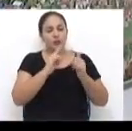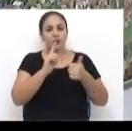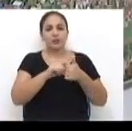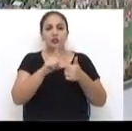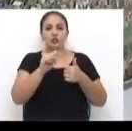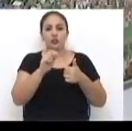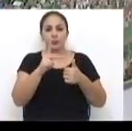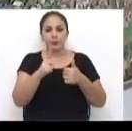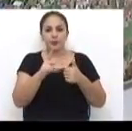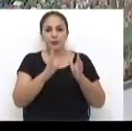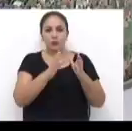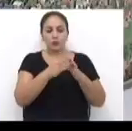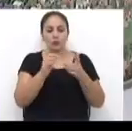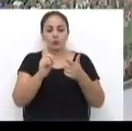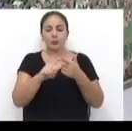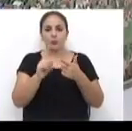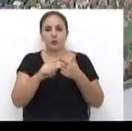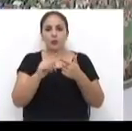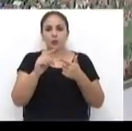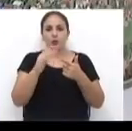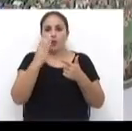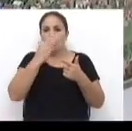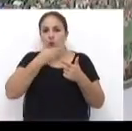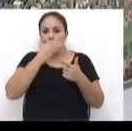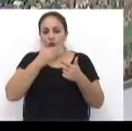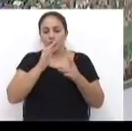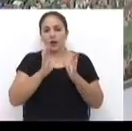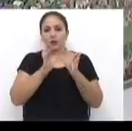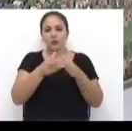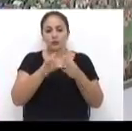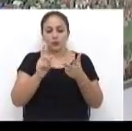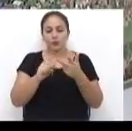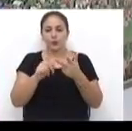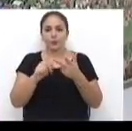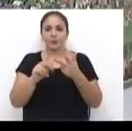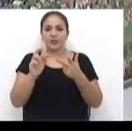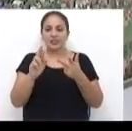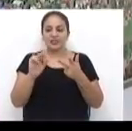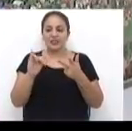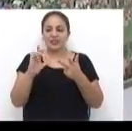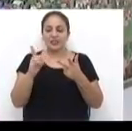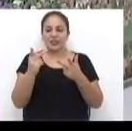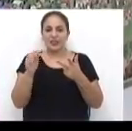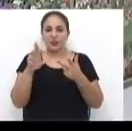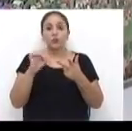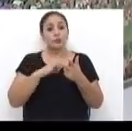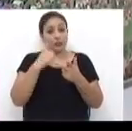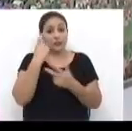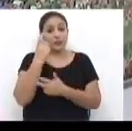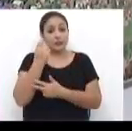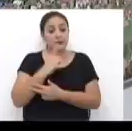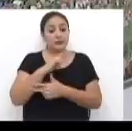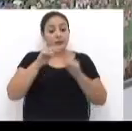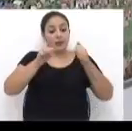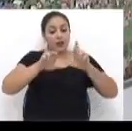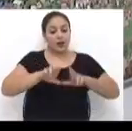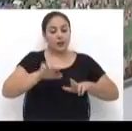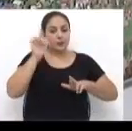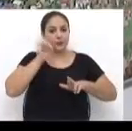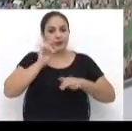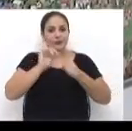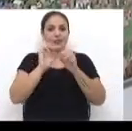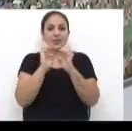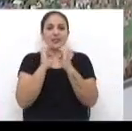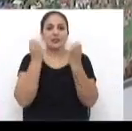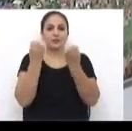como Jeep Clube, Fusca Clube, os trilheiros, têm o interesse de ter o domínio daquela área para